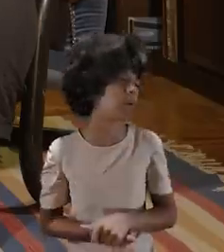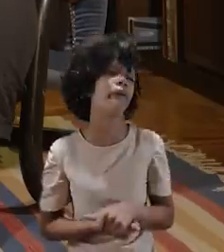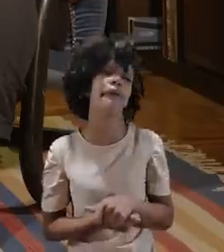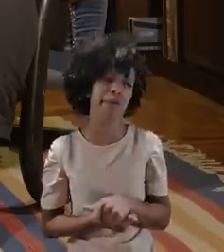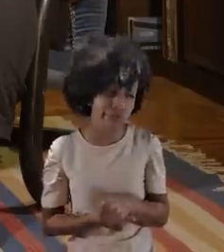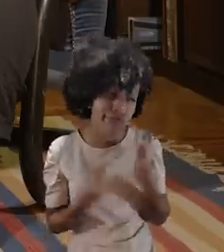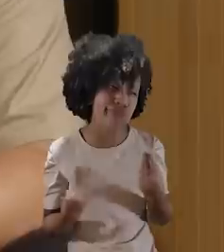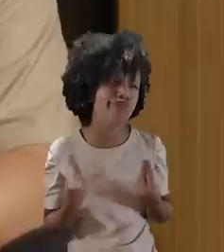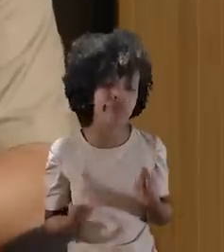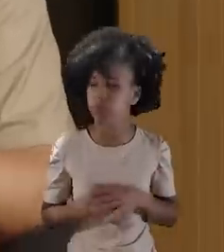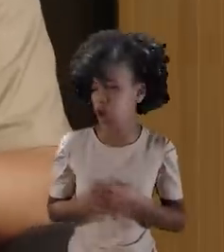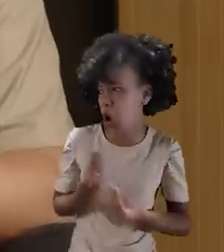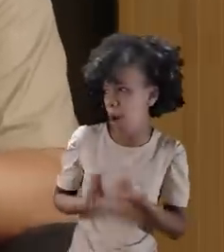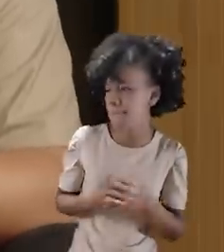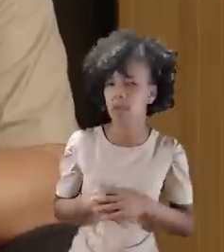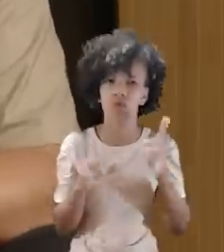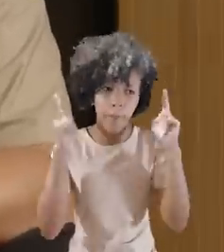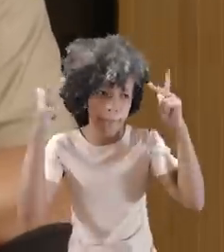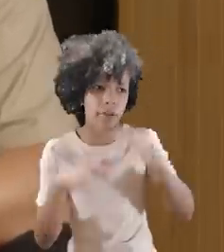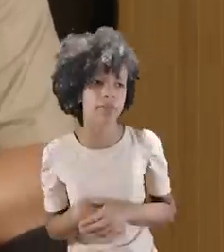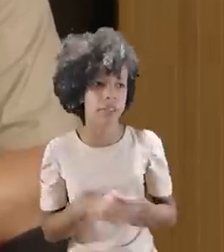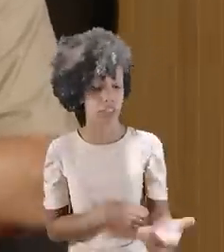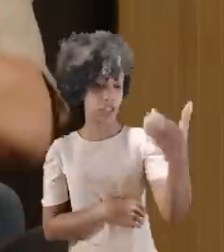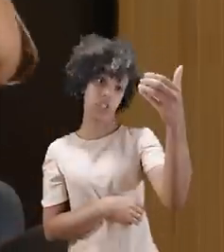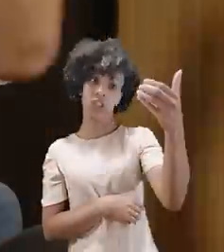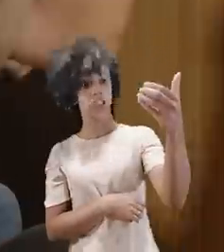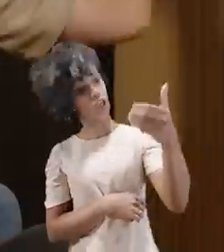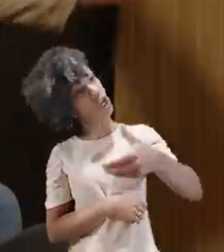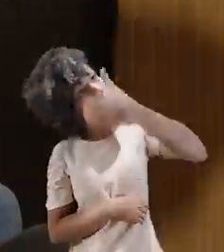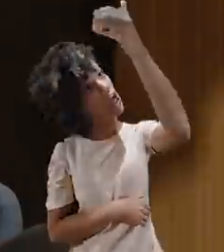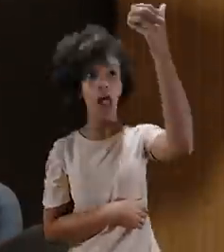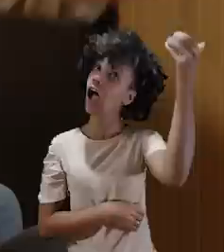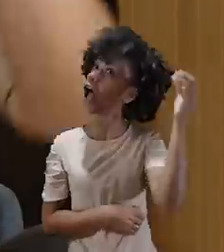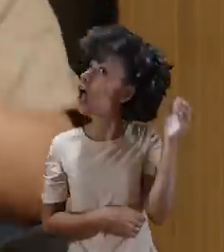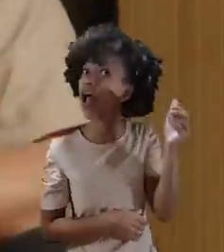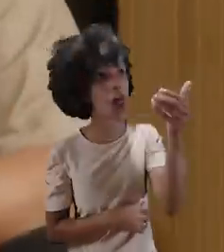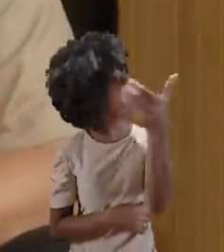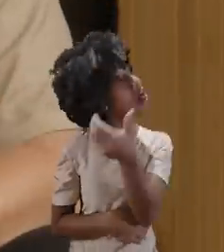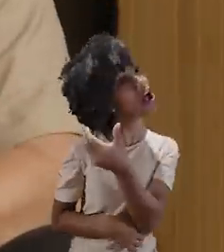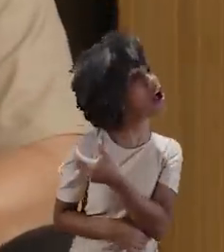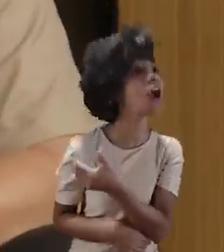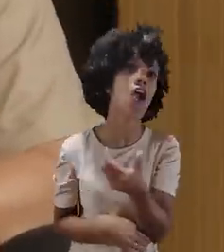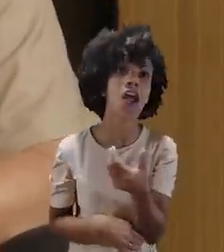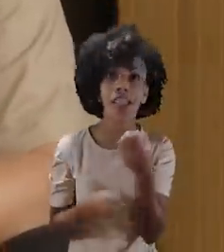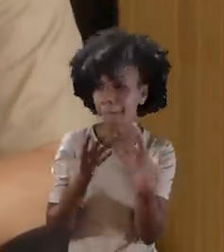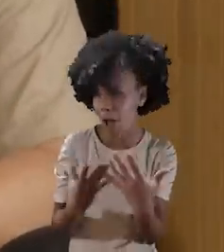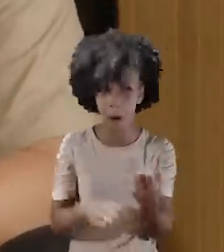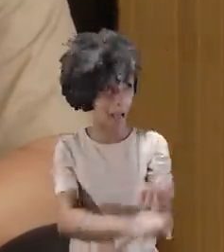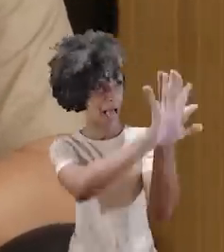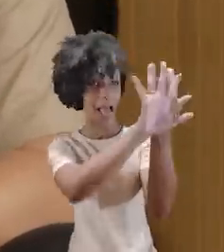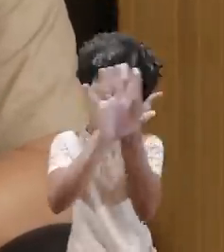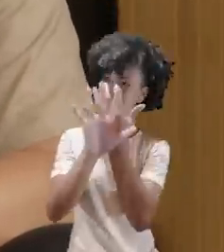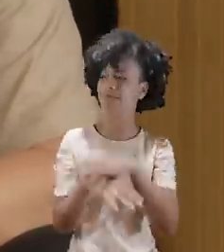brincadeira hein mano tipo tipo da tá cortando o cara fazer chamada de vídeo com a mulher fazer um 360 sem fazer está ficando bom do gosto dela